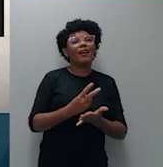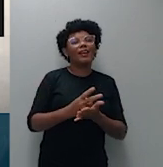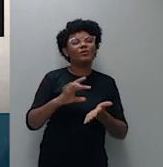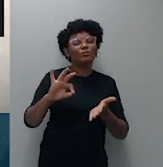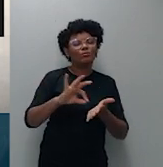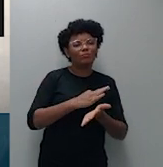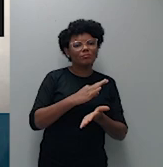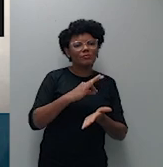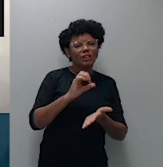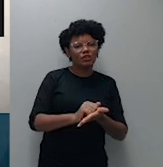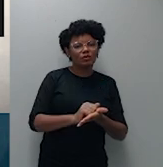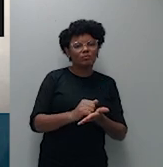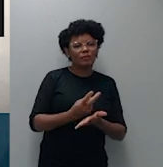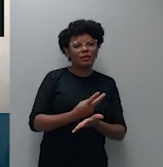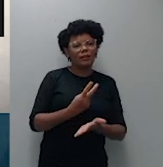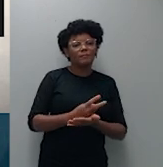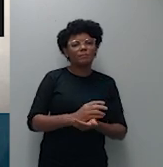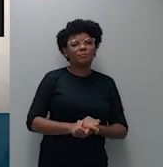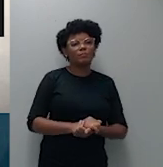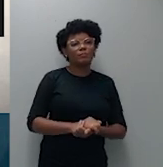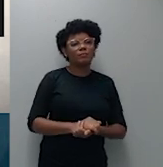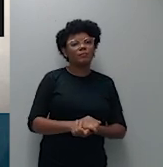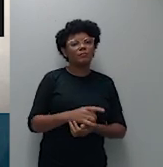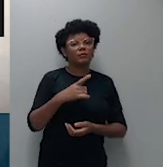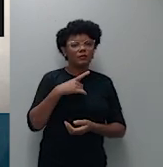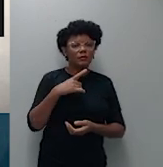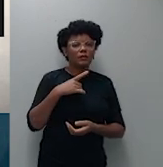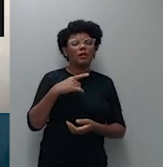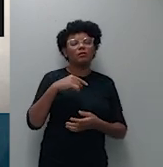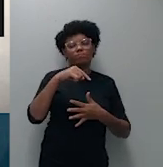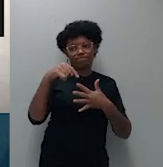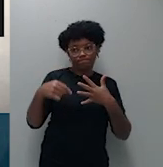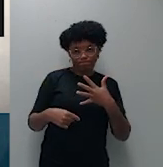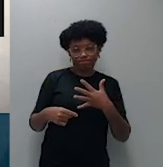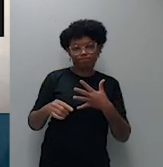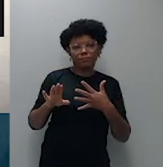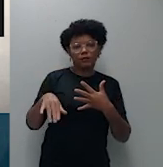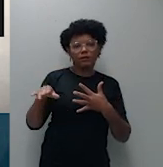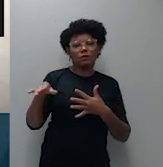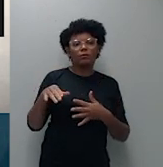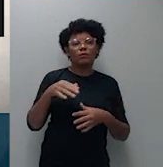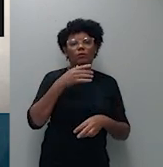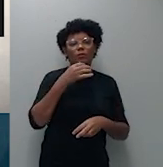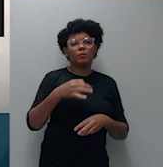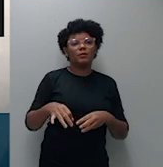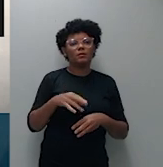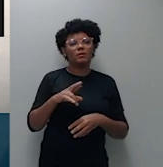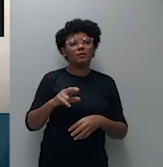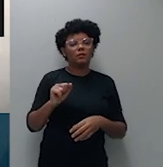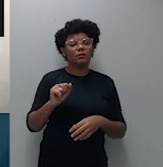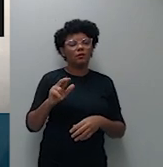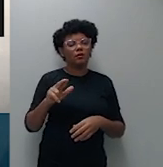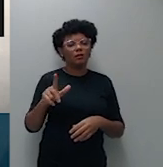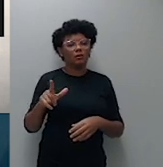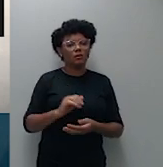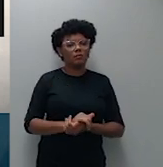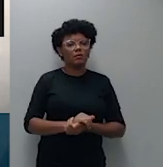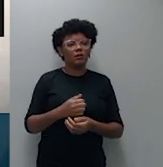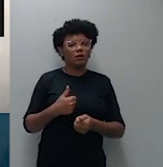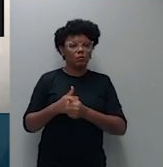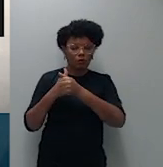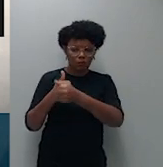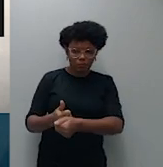no registro público tendo em vista os precedentes citados pelo Ministro Raul Araújo